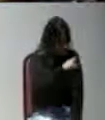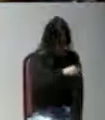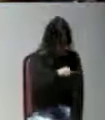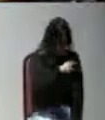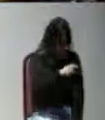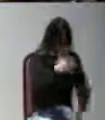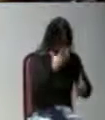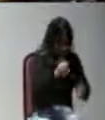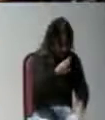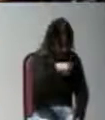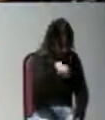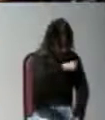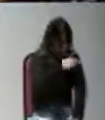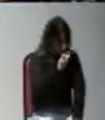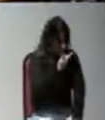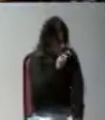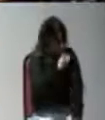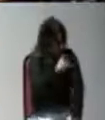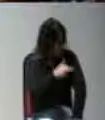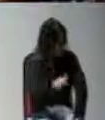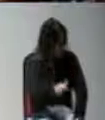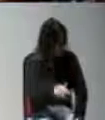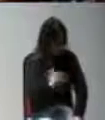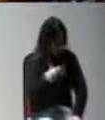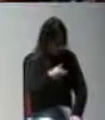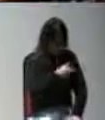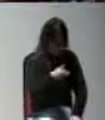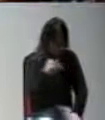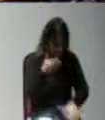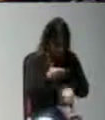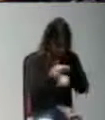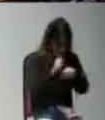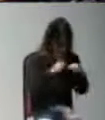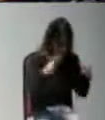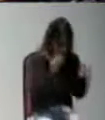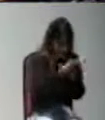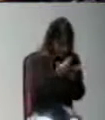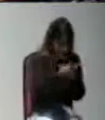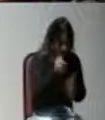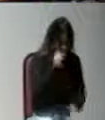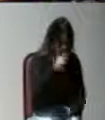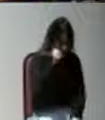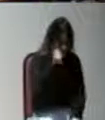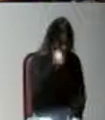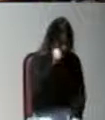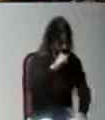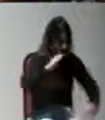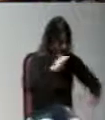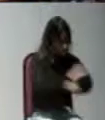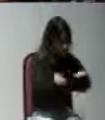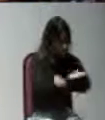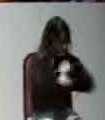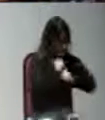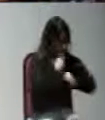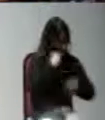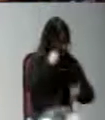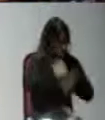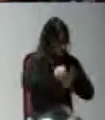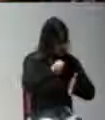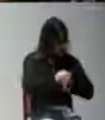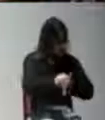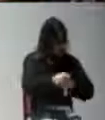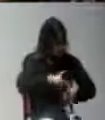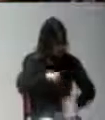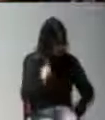fundamentalismo religioso, quando uma professora entra em uma sala de aula e se depara com uma jovem que lutando pela autonomia do seu próprio